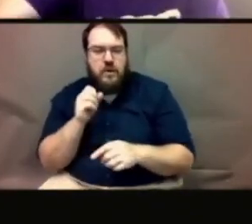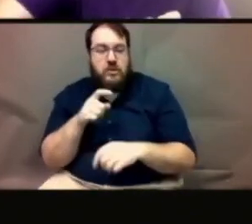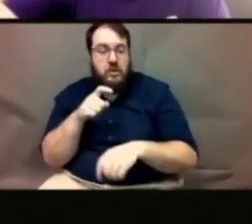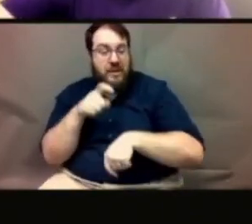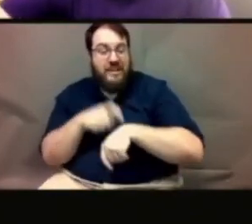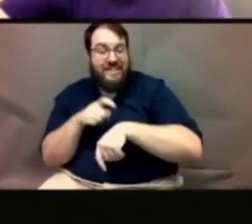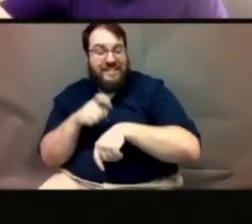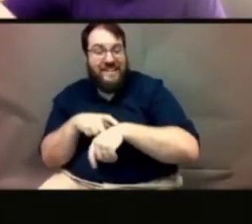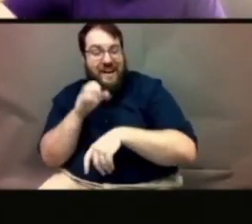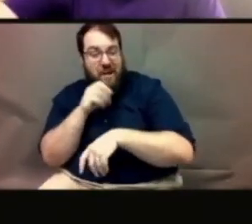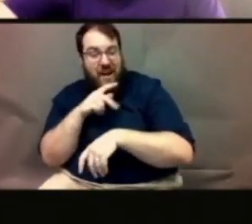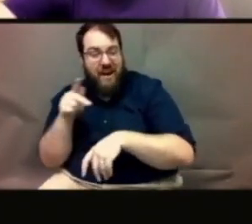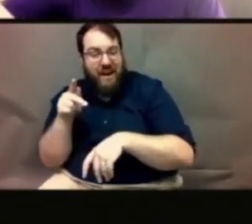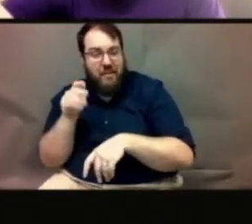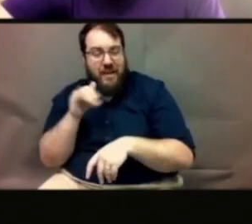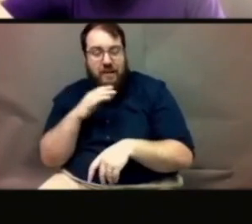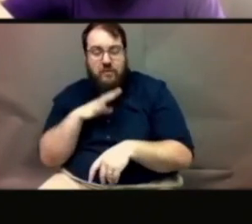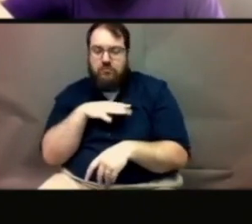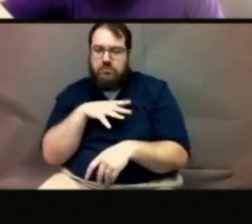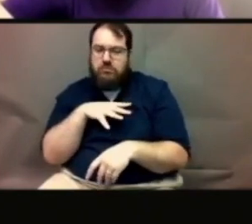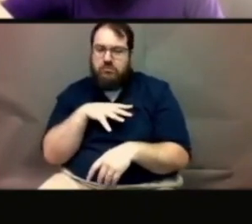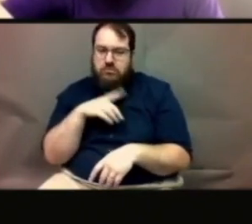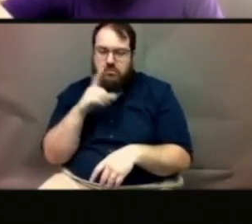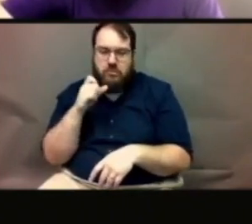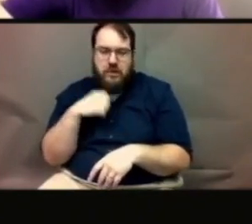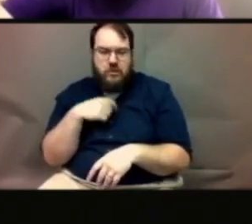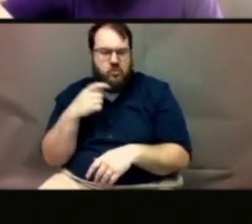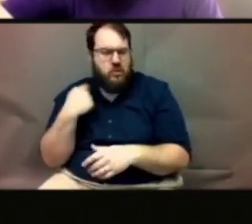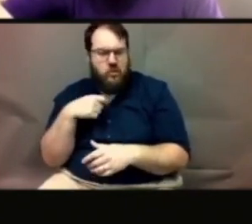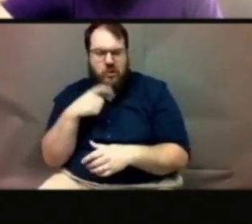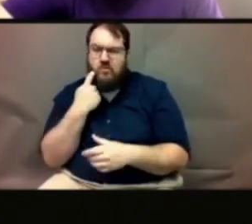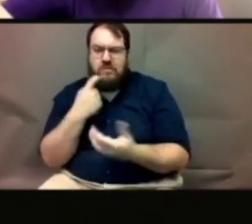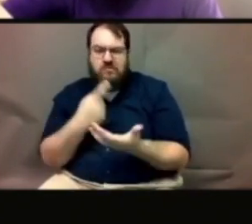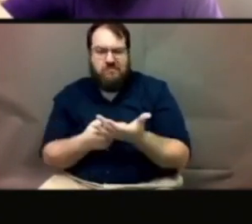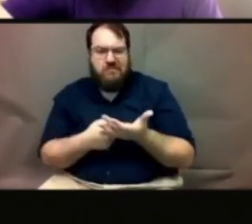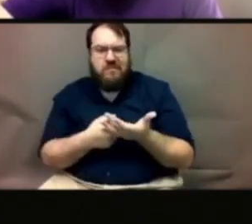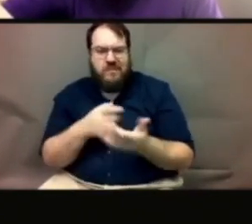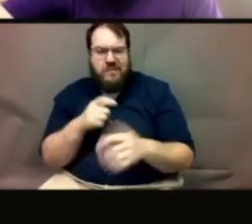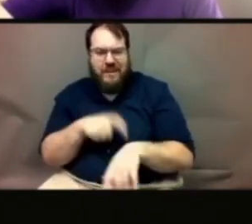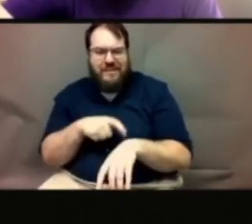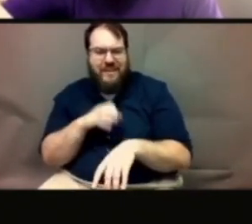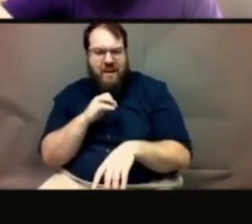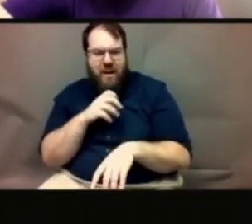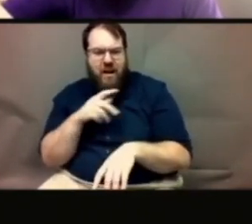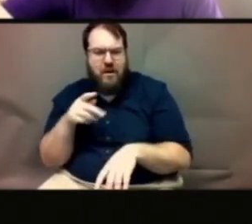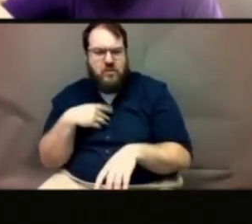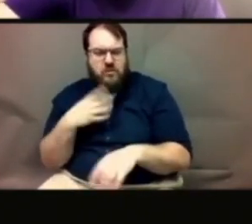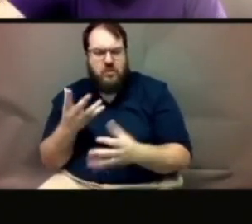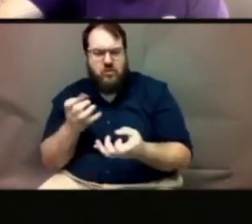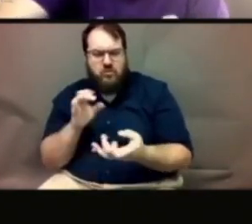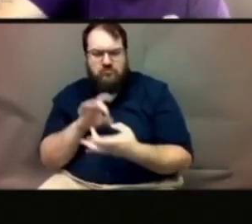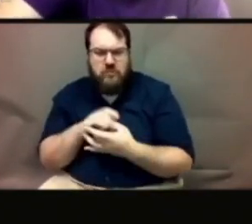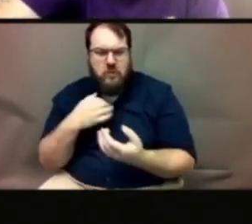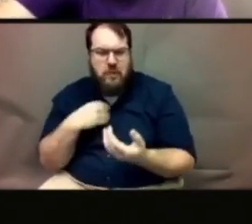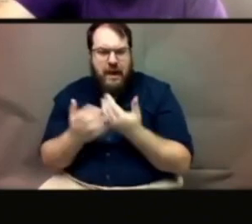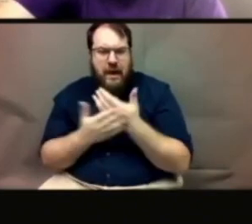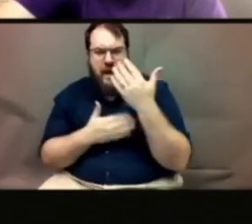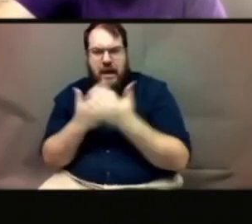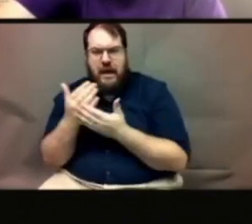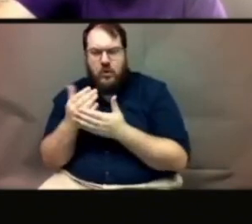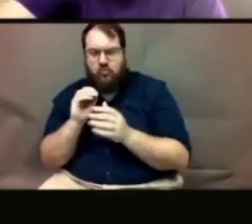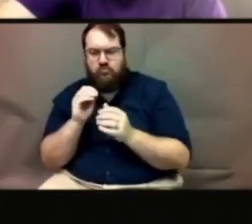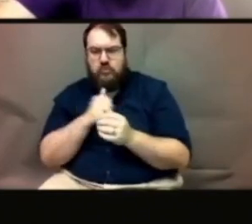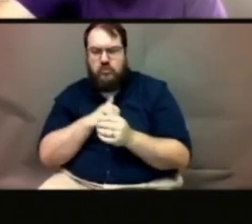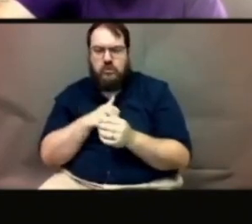e o aplicativo de timer é muito legal porque nós estávamos falando sobre ele então deixa eu usar aqui com as